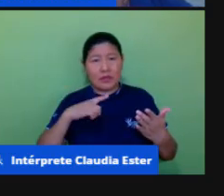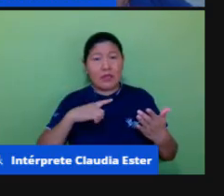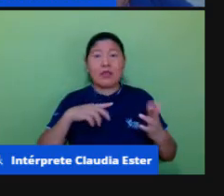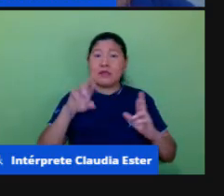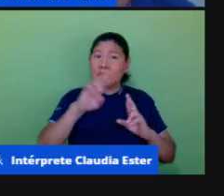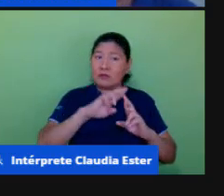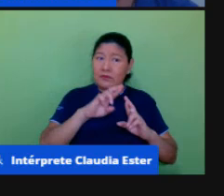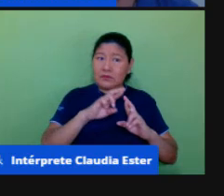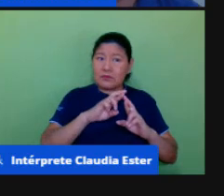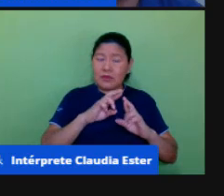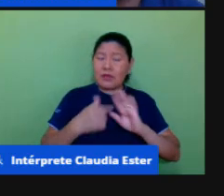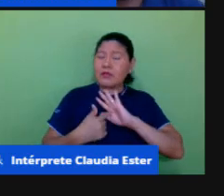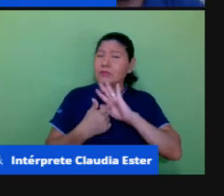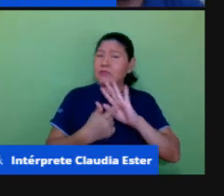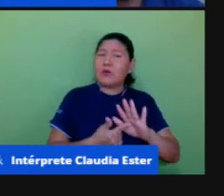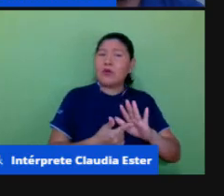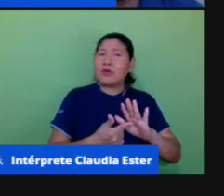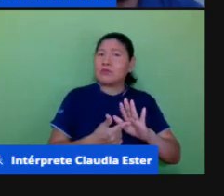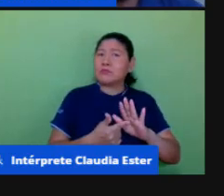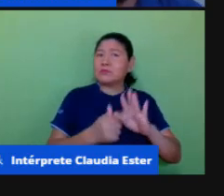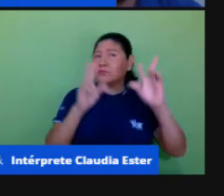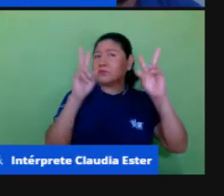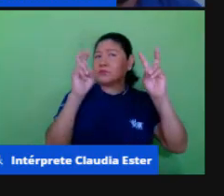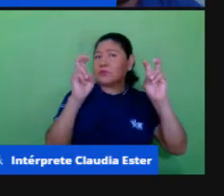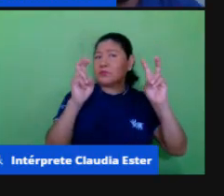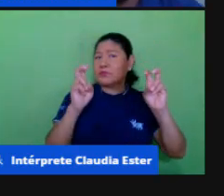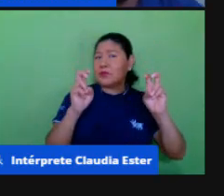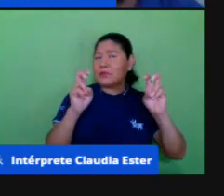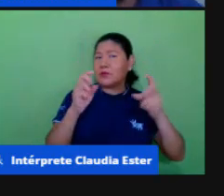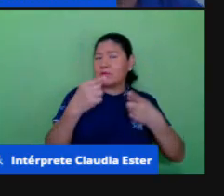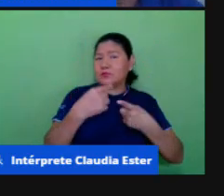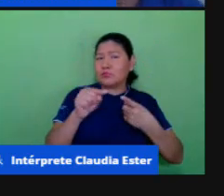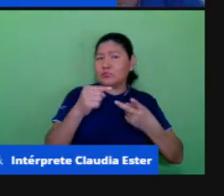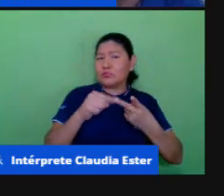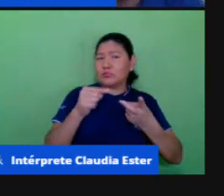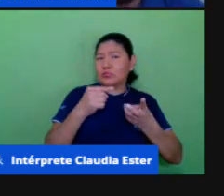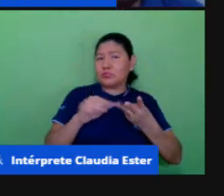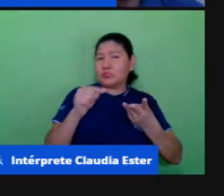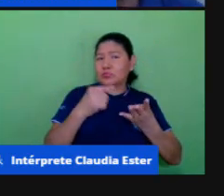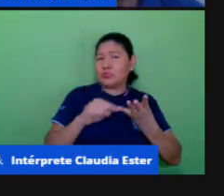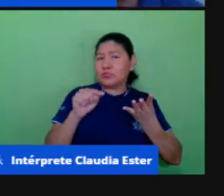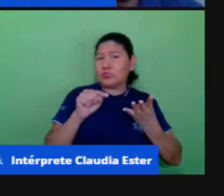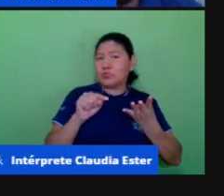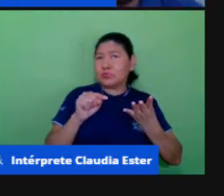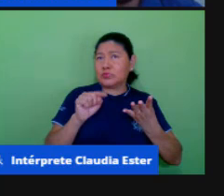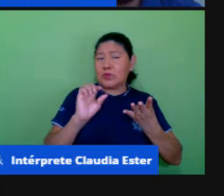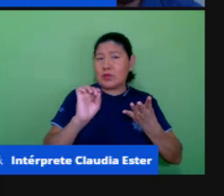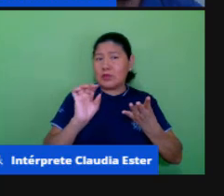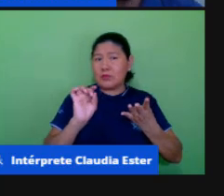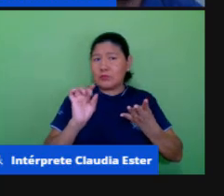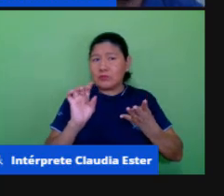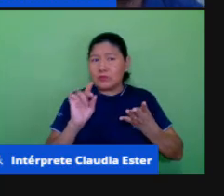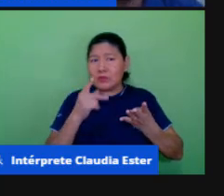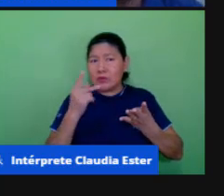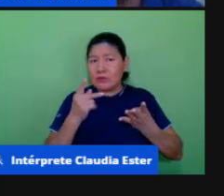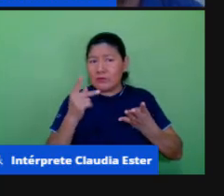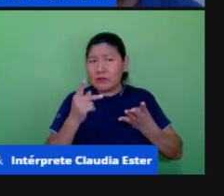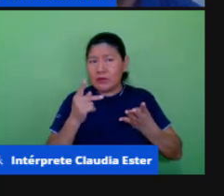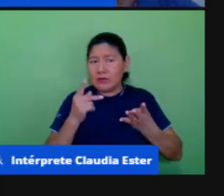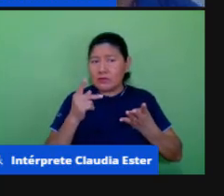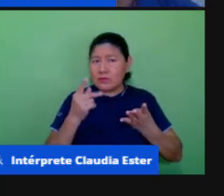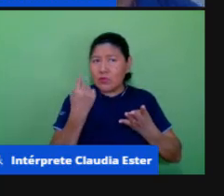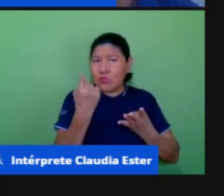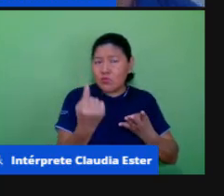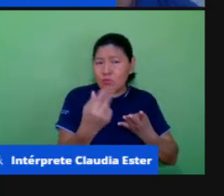ele aborda, ele traz as metodologias ativas, às vezes não dizendo ali, enunciando, né, que é uma metodologia